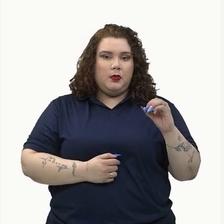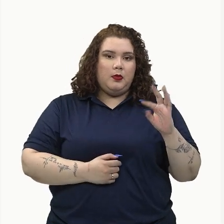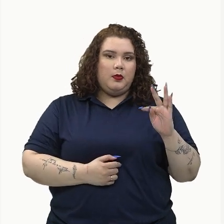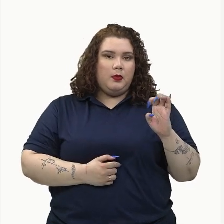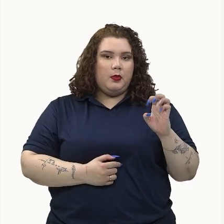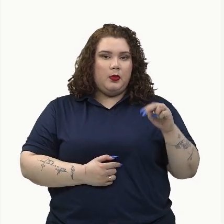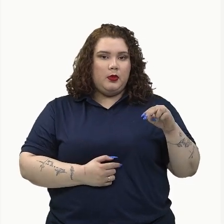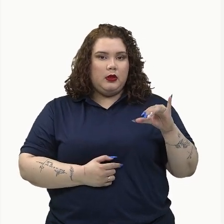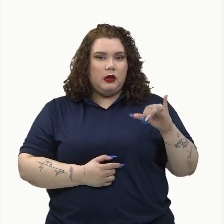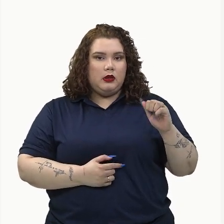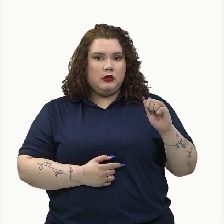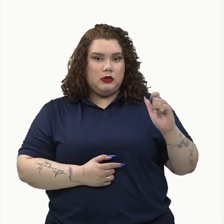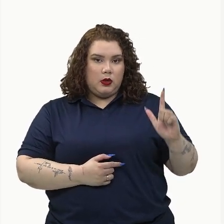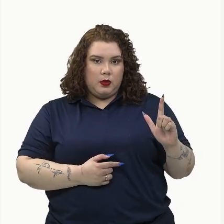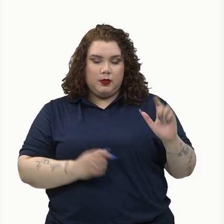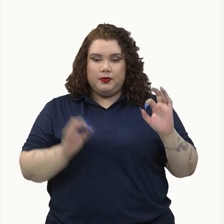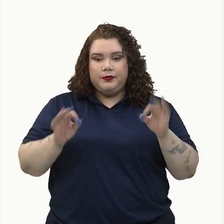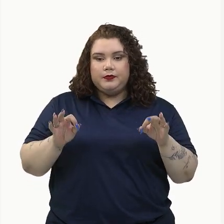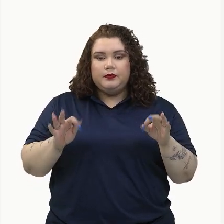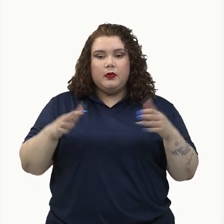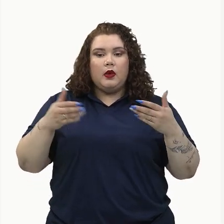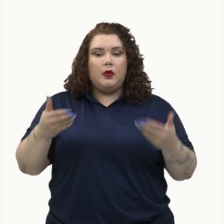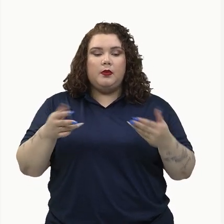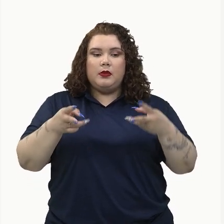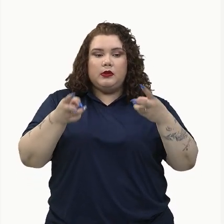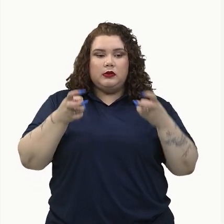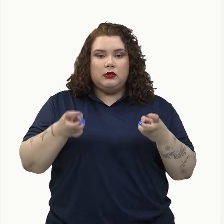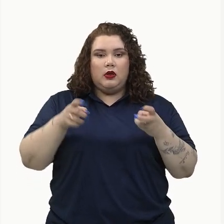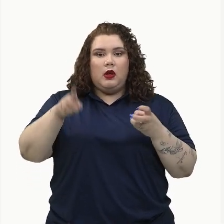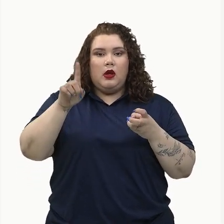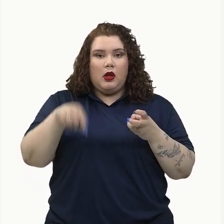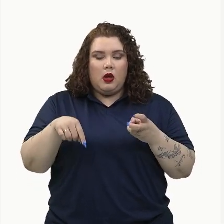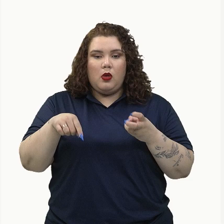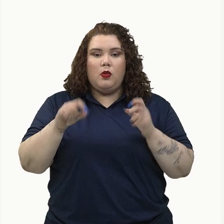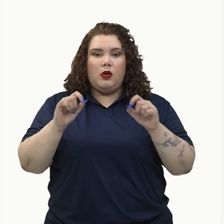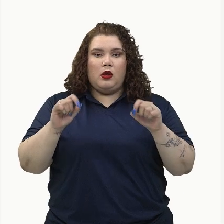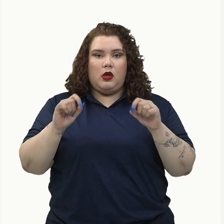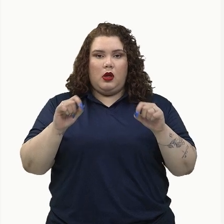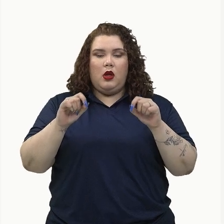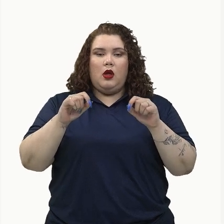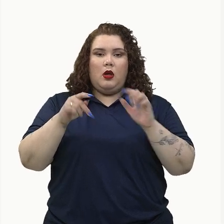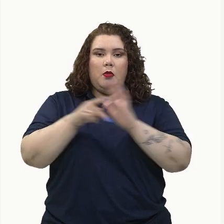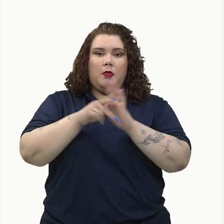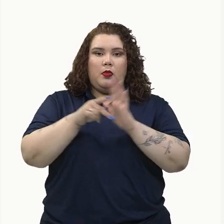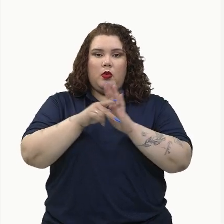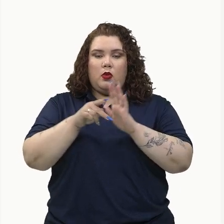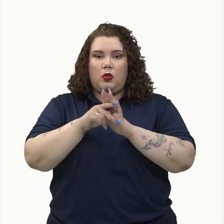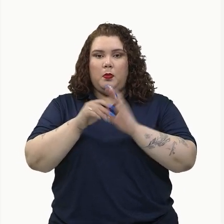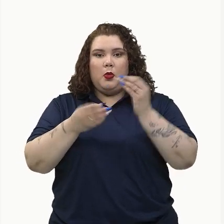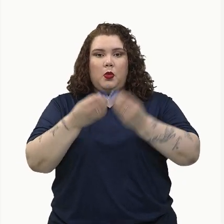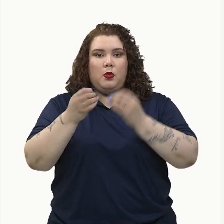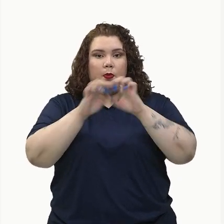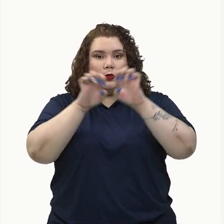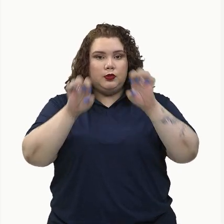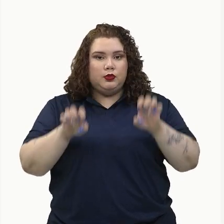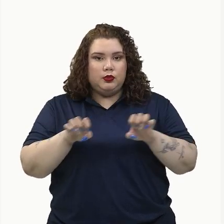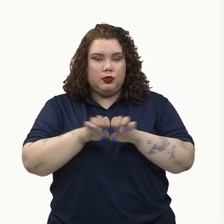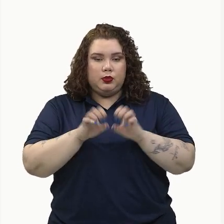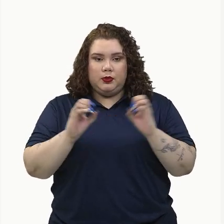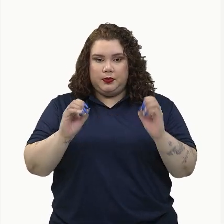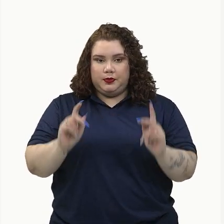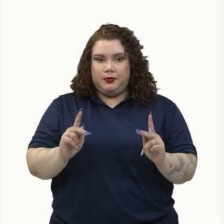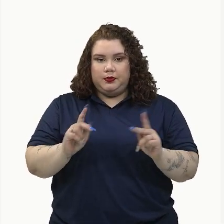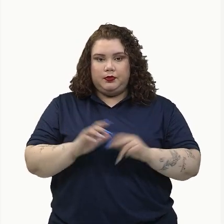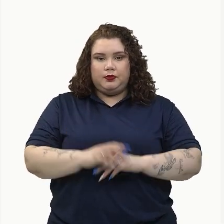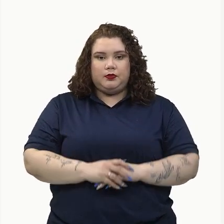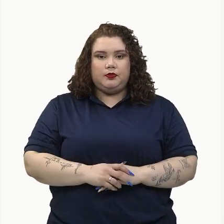potencial. Então, percebam aí que este é o nosso esquema dos receptores. Muito bem.